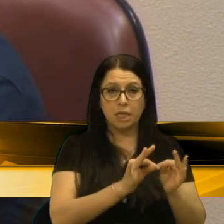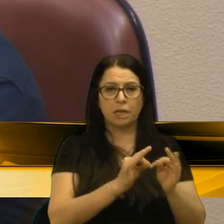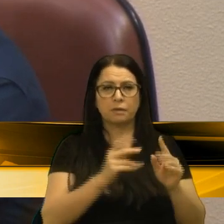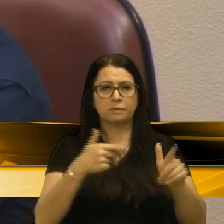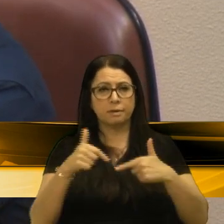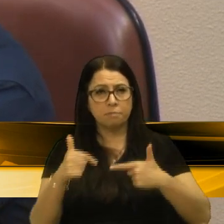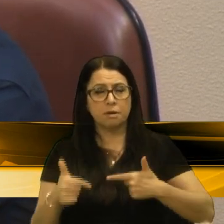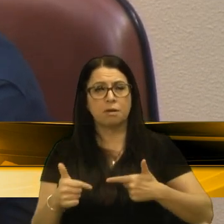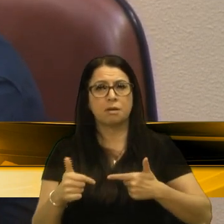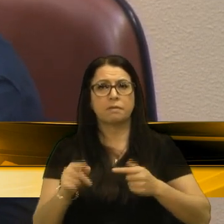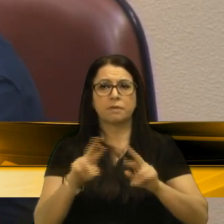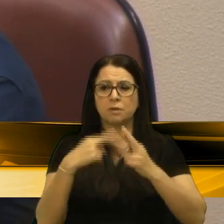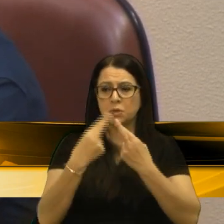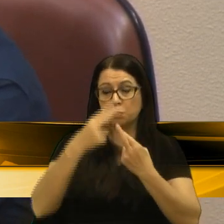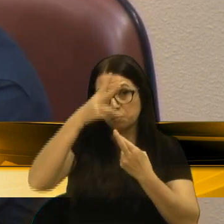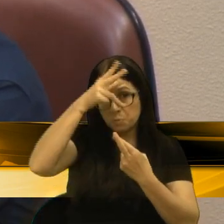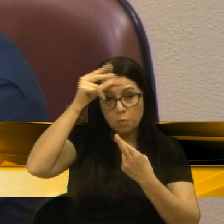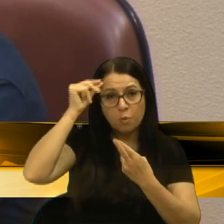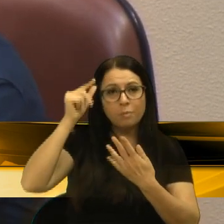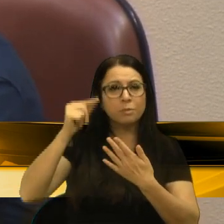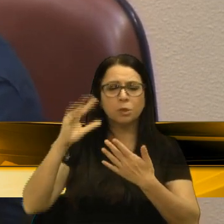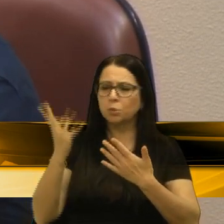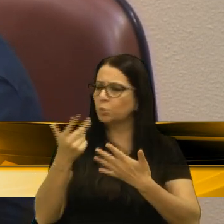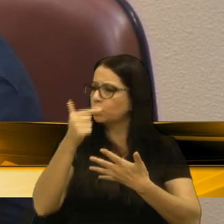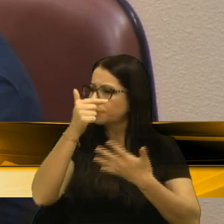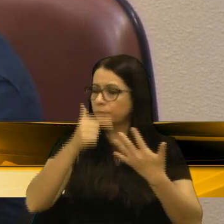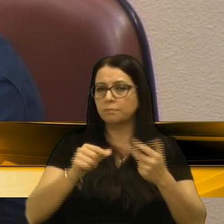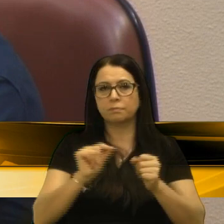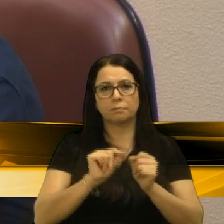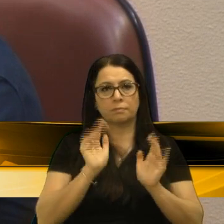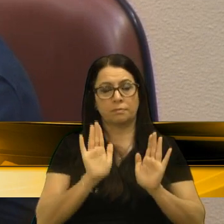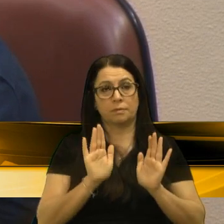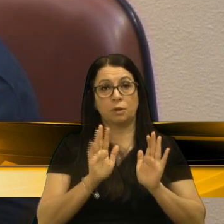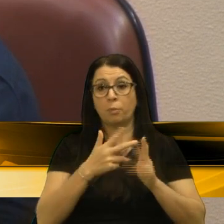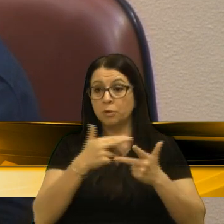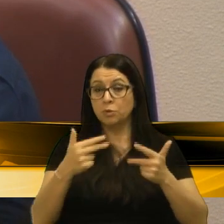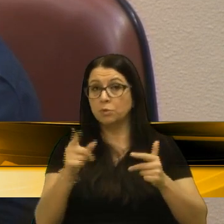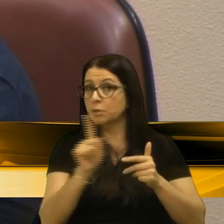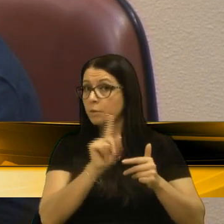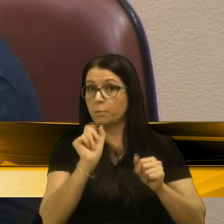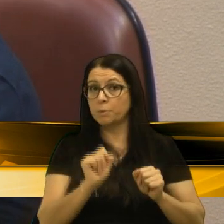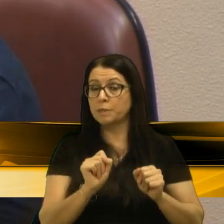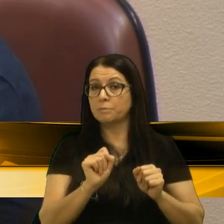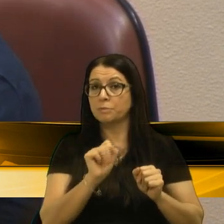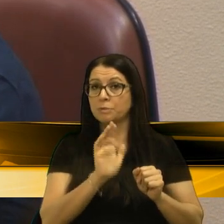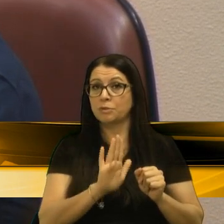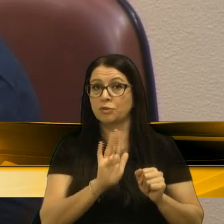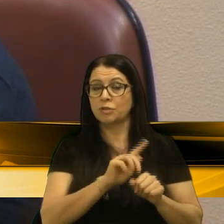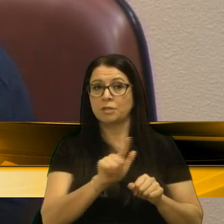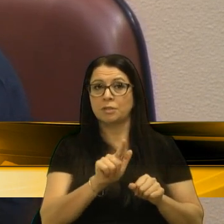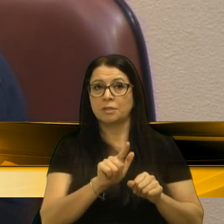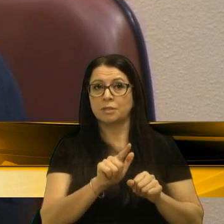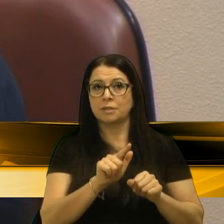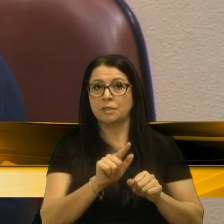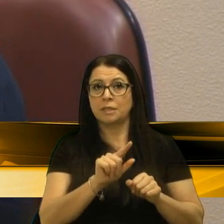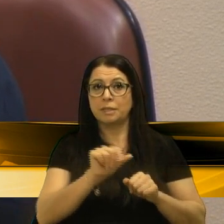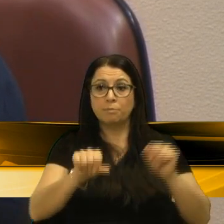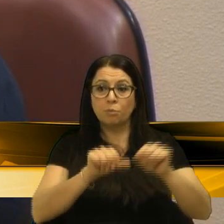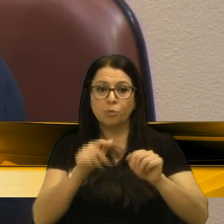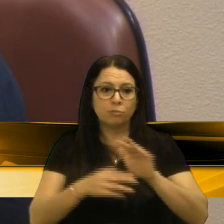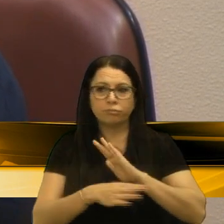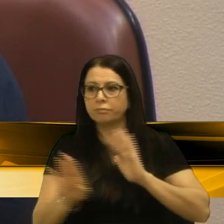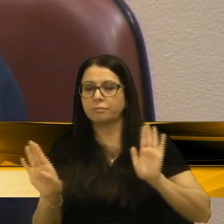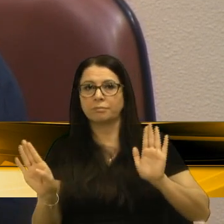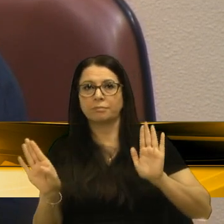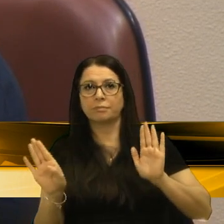trabalho, fizemos audiência pública, tudo que tinha que ter sido feito. Então, uma das coisas que nós não podemos deixar é que se desvirtue, vereador Frisso,